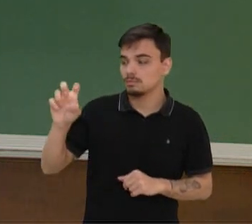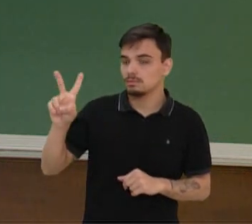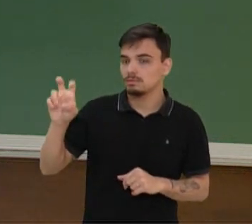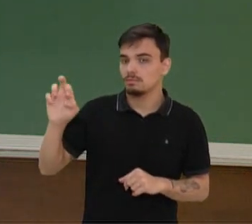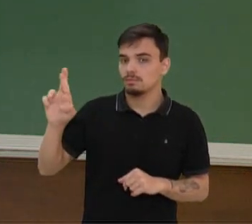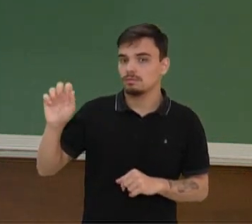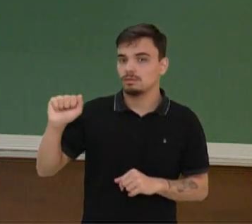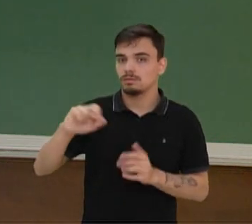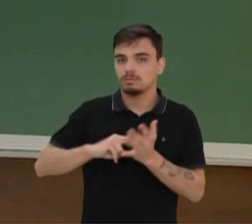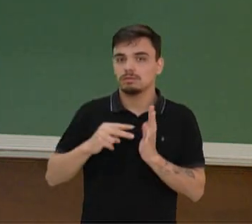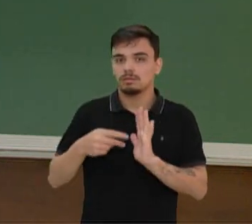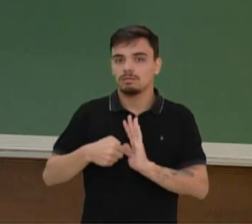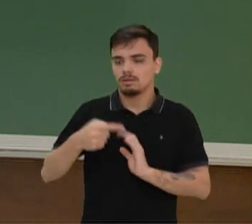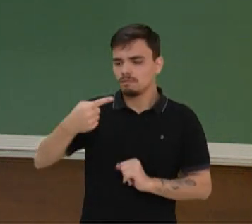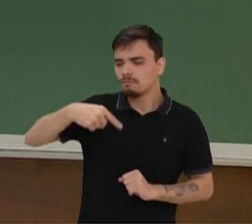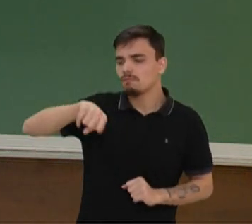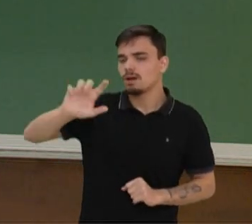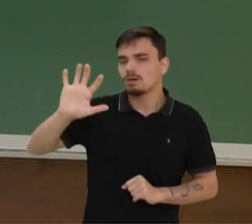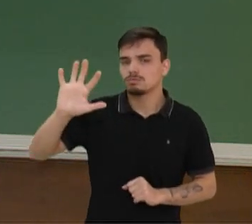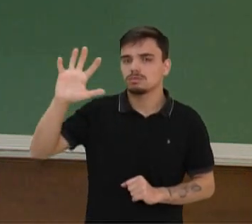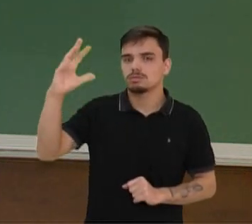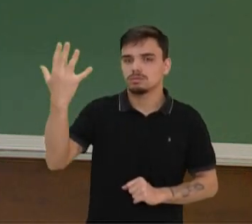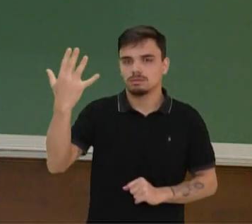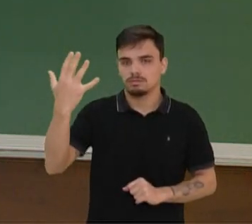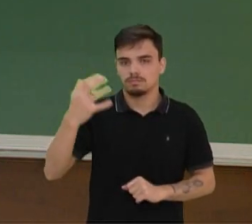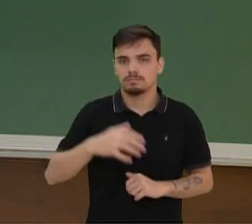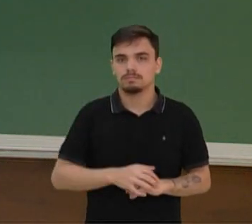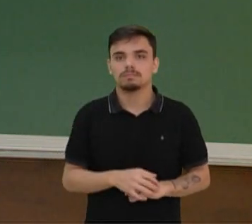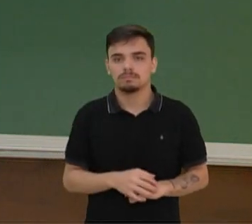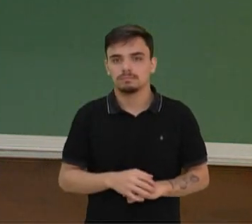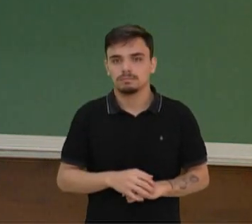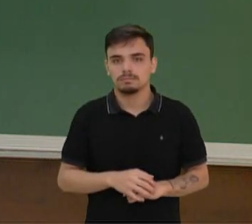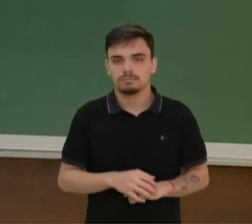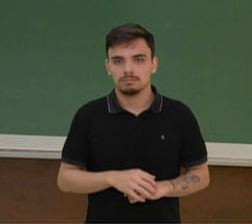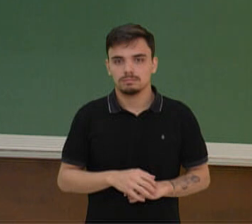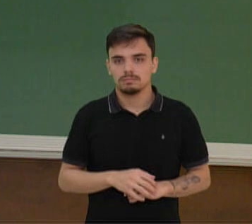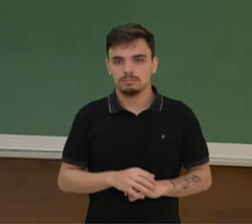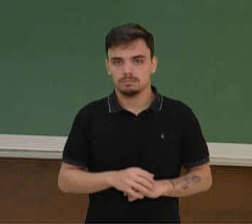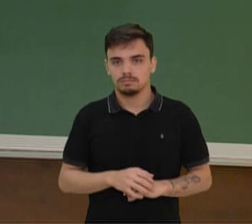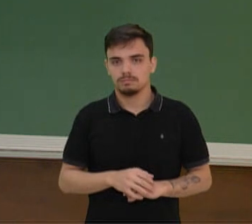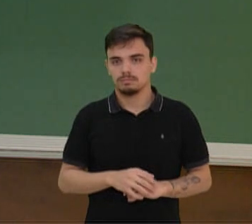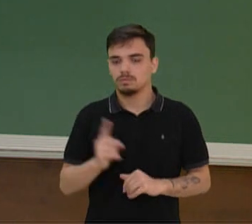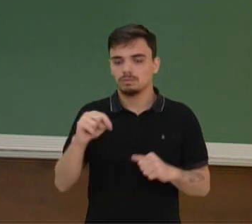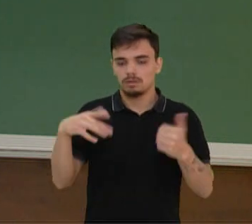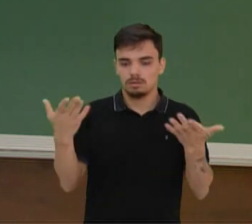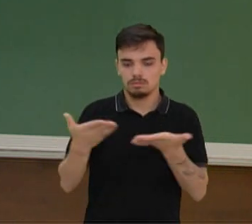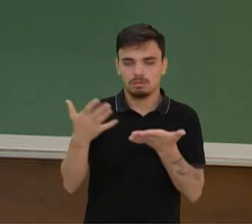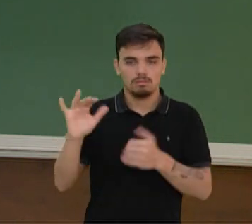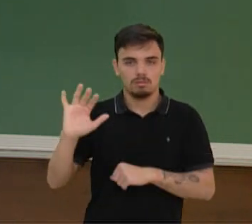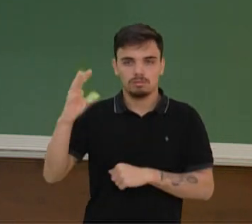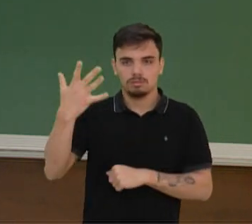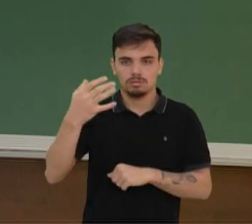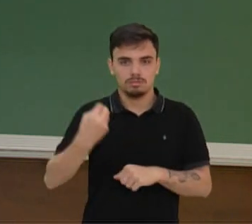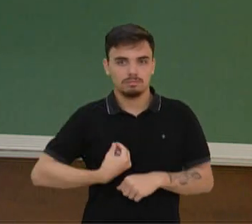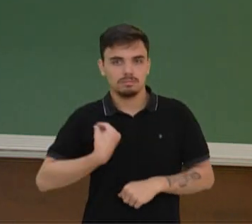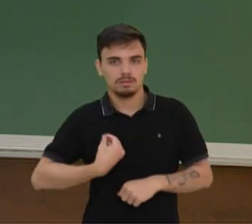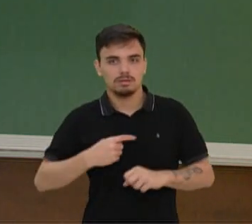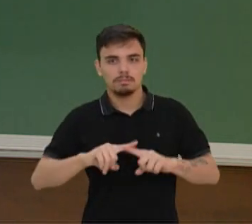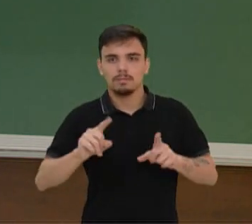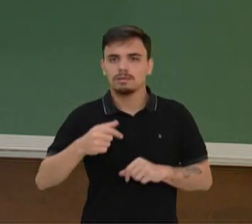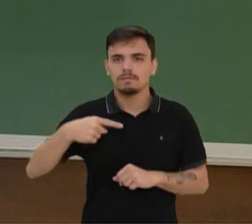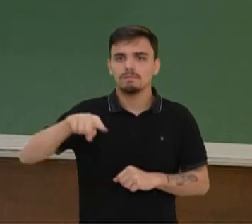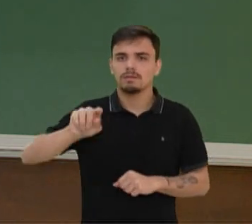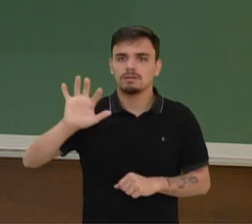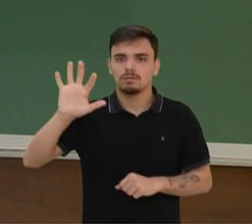acontecer, ainda haverá uma mudança de comportamento. Não que está acontecendo agora, não é o presente, mas sim que